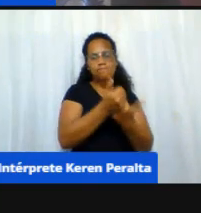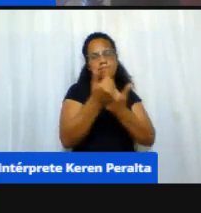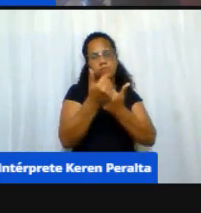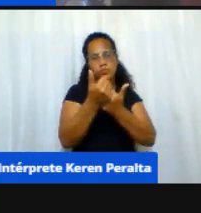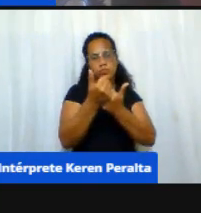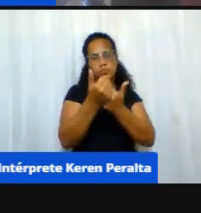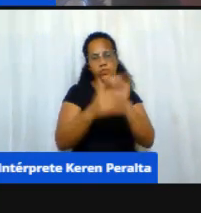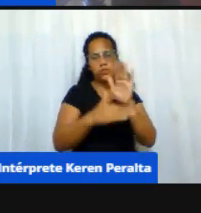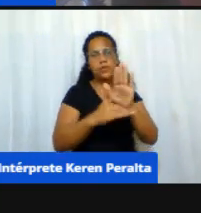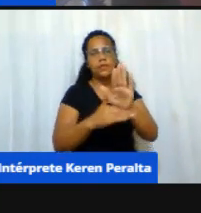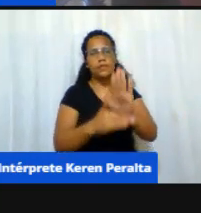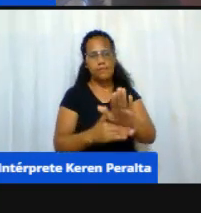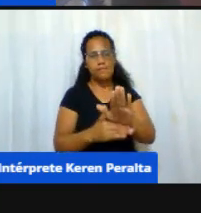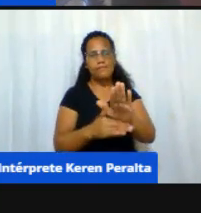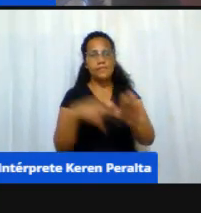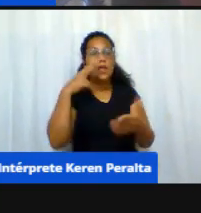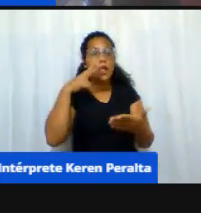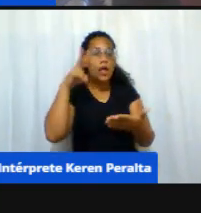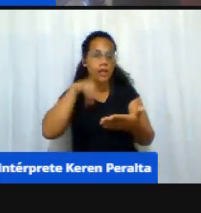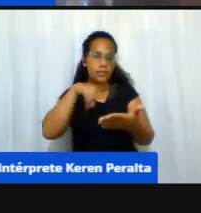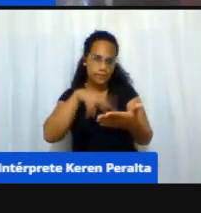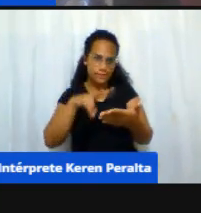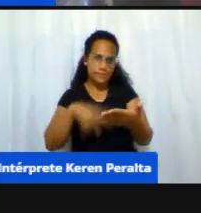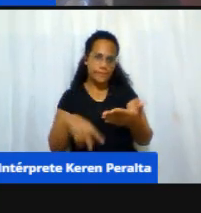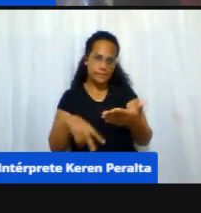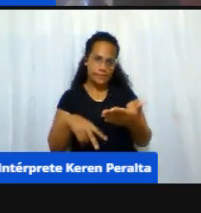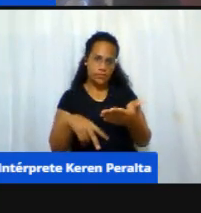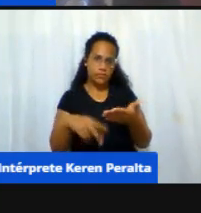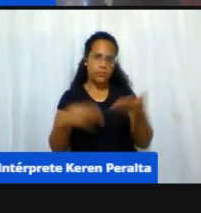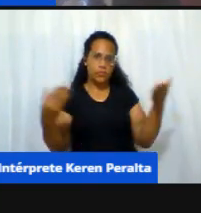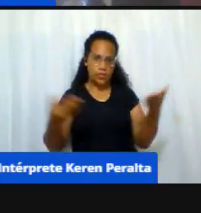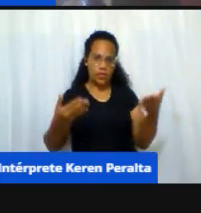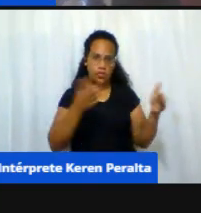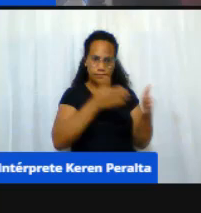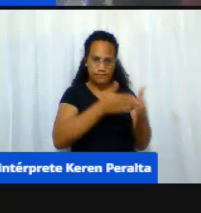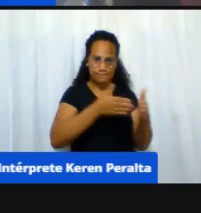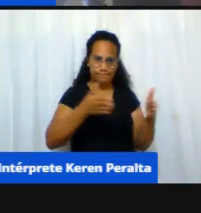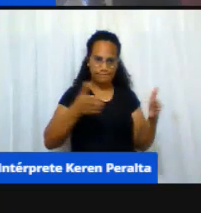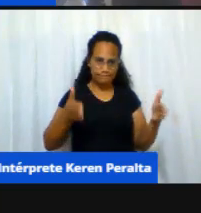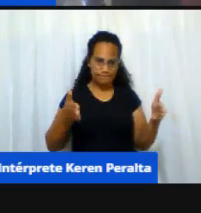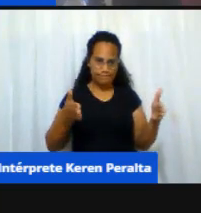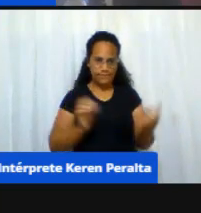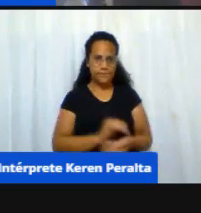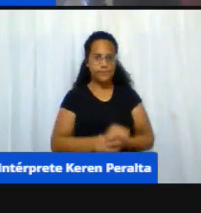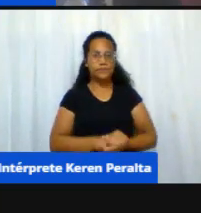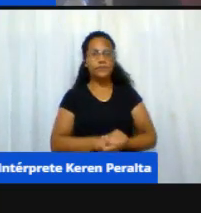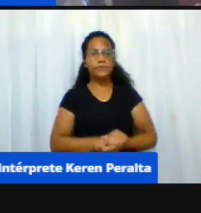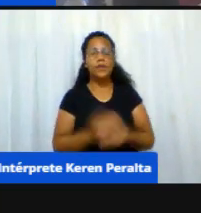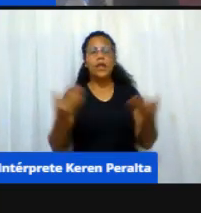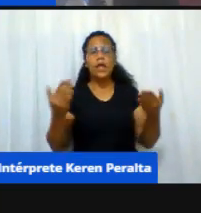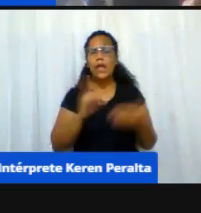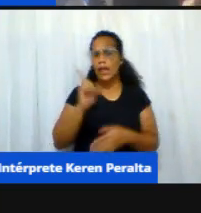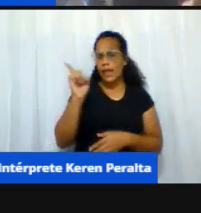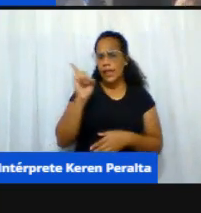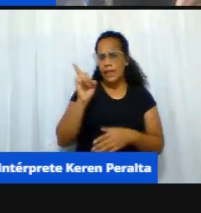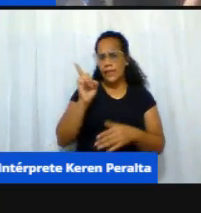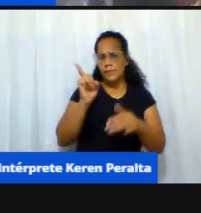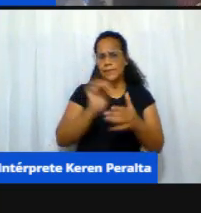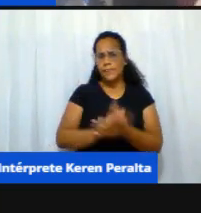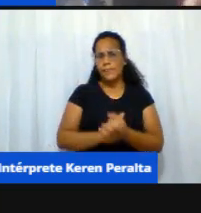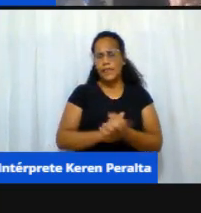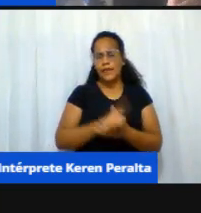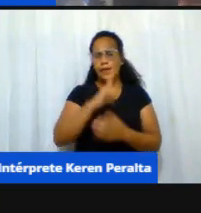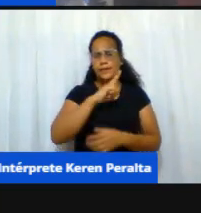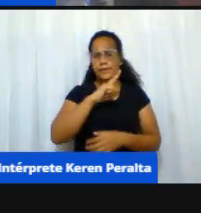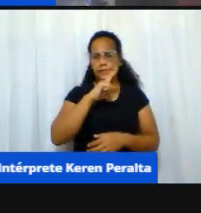secundarizado, neste momento. Então vamos lá. Aqui os dados traduzem a relevância daqueles